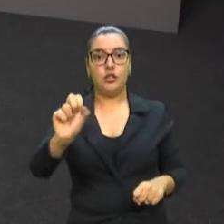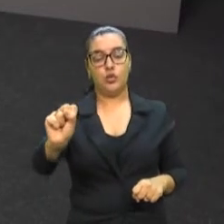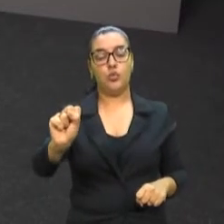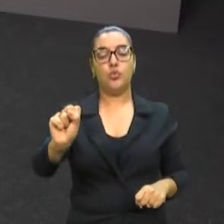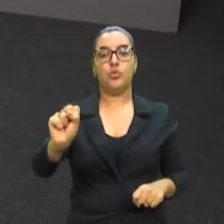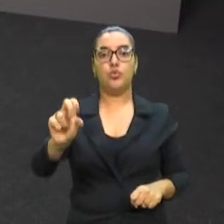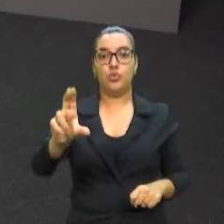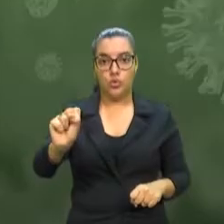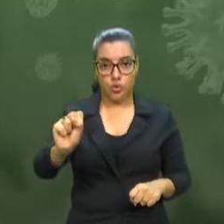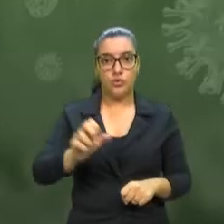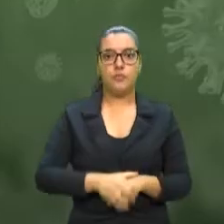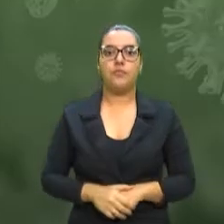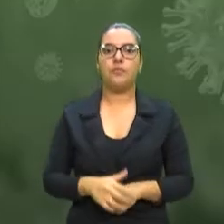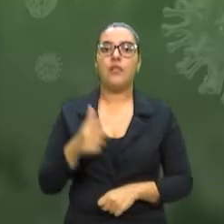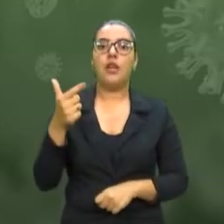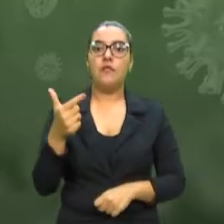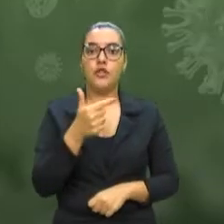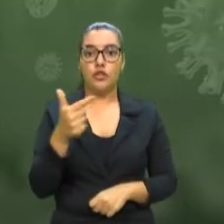agora